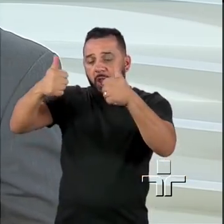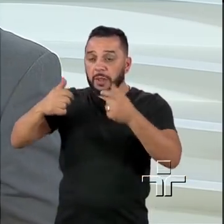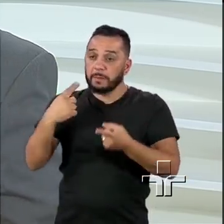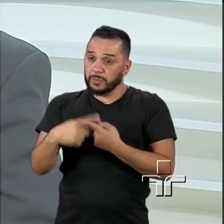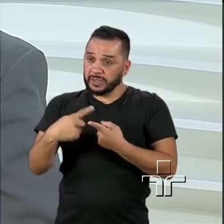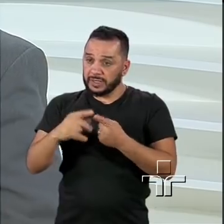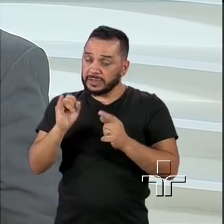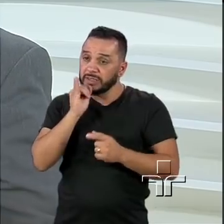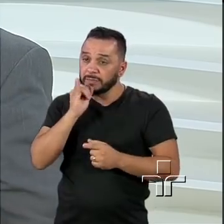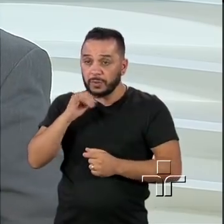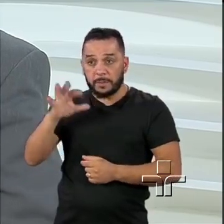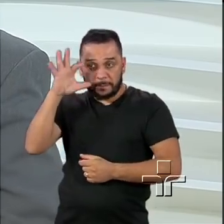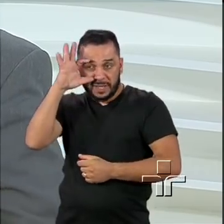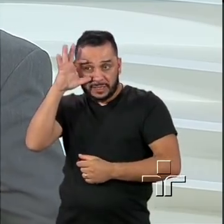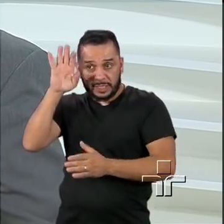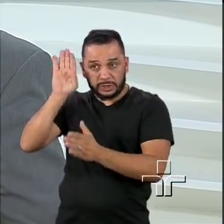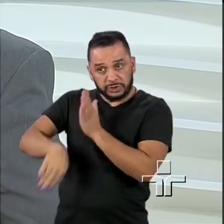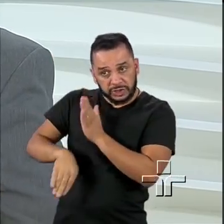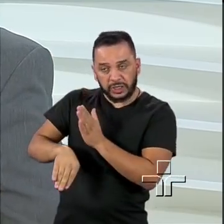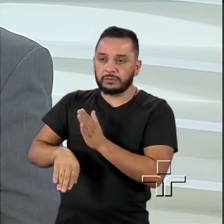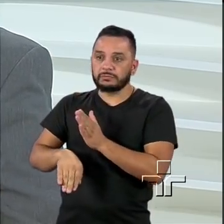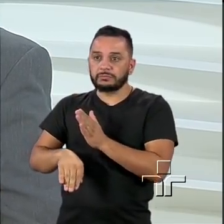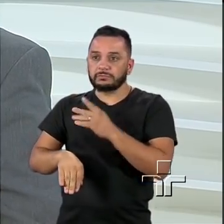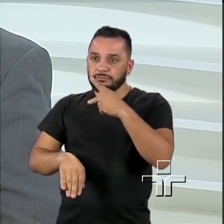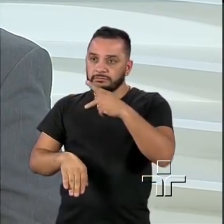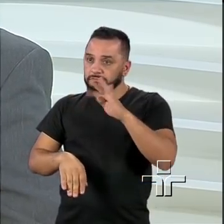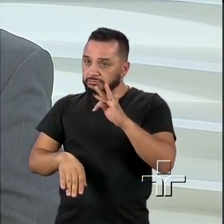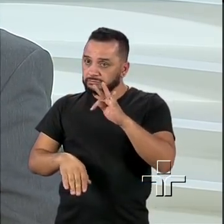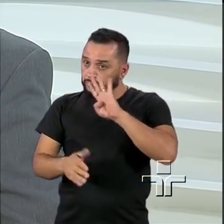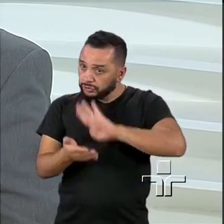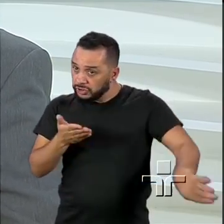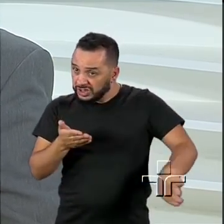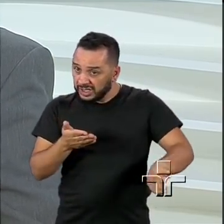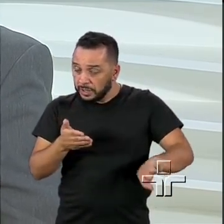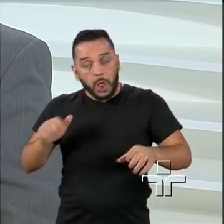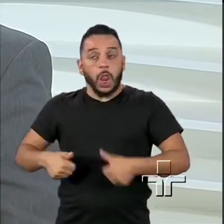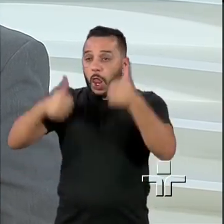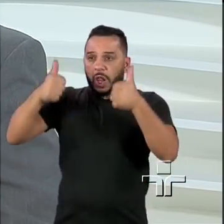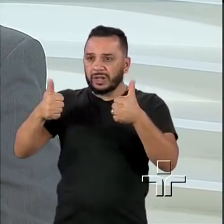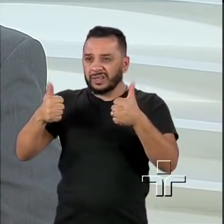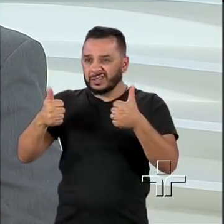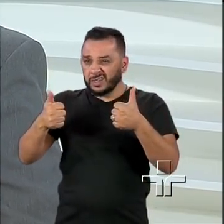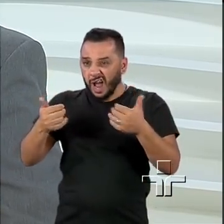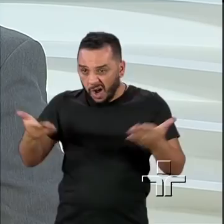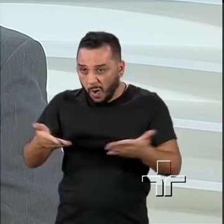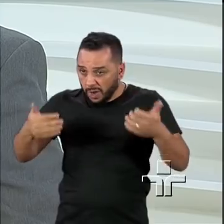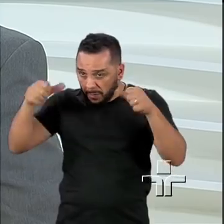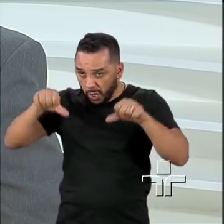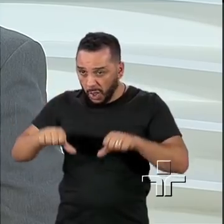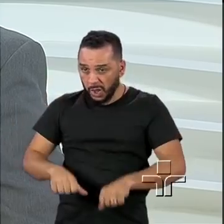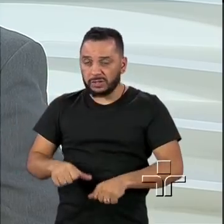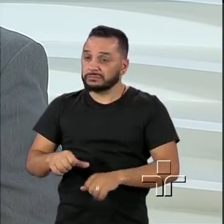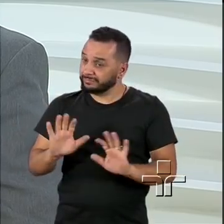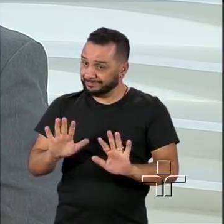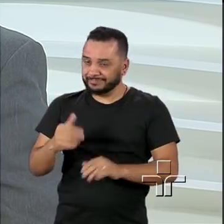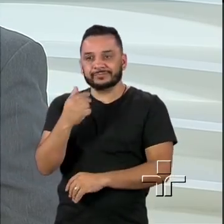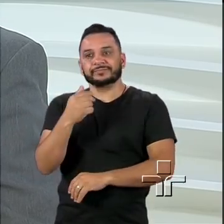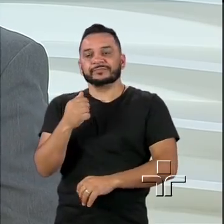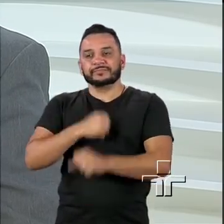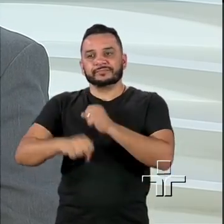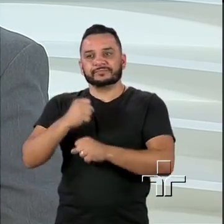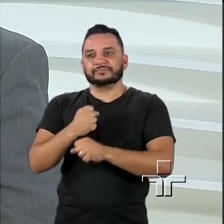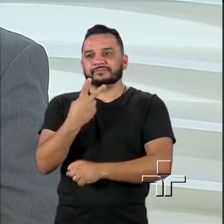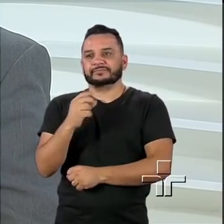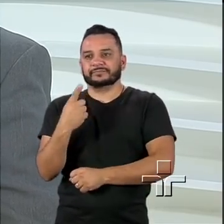Dilma e o PT, as coisas iam se resolver num passe de mágica. E as coisas só pioraram. Se você olhar de 2015 para cá,